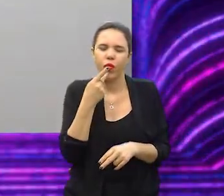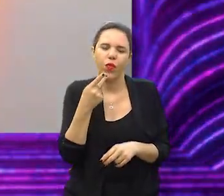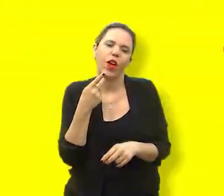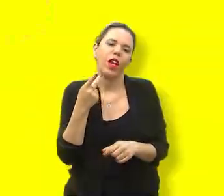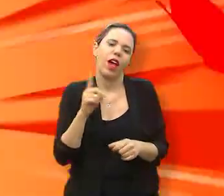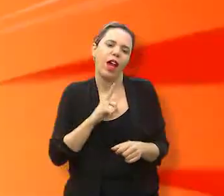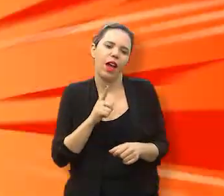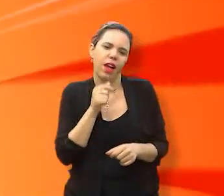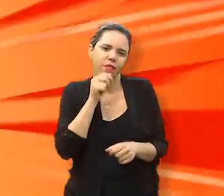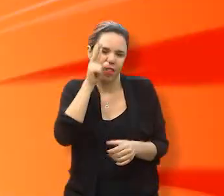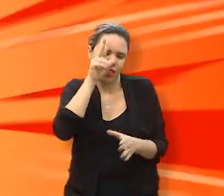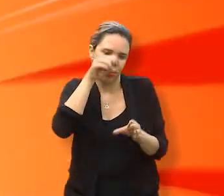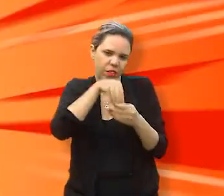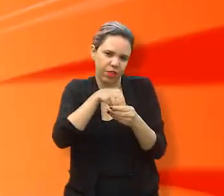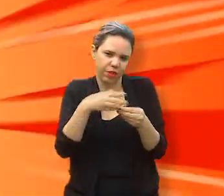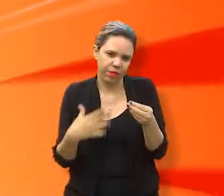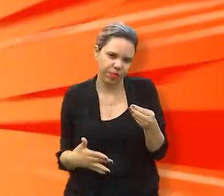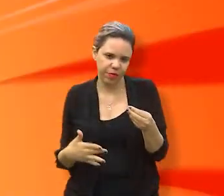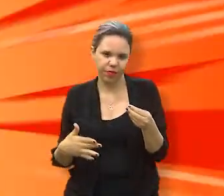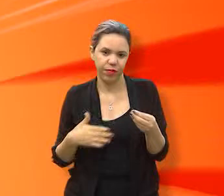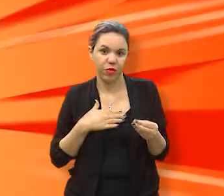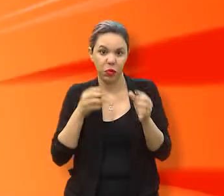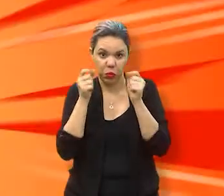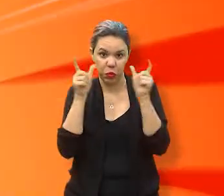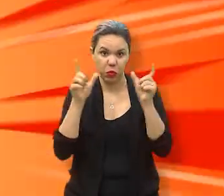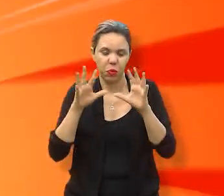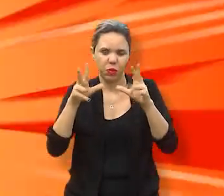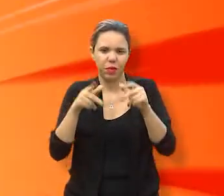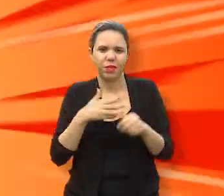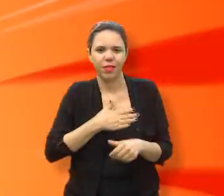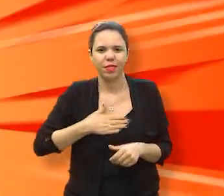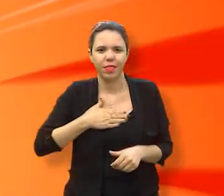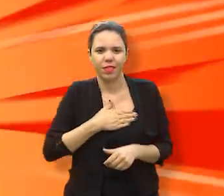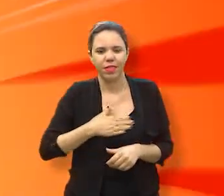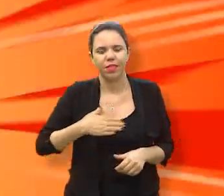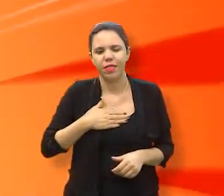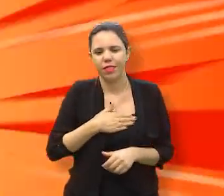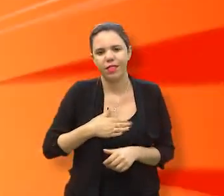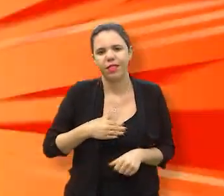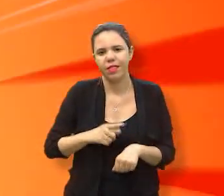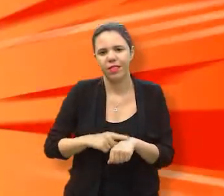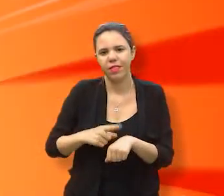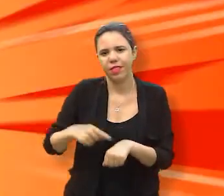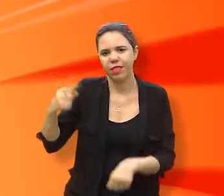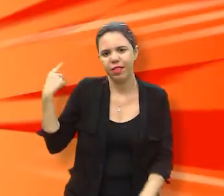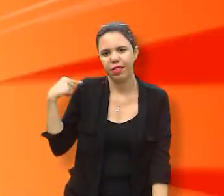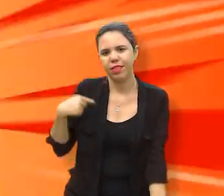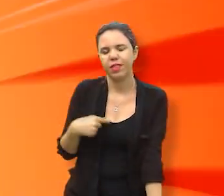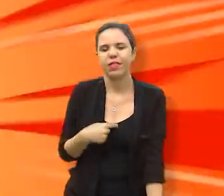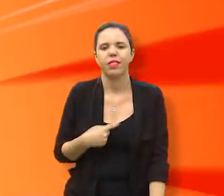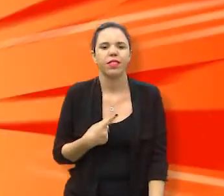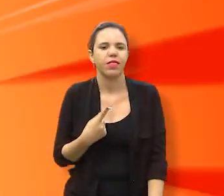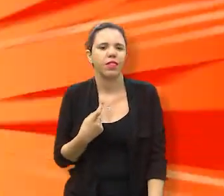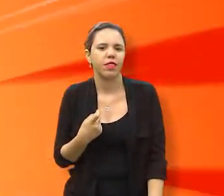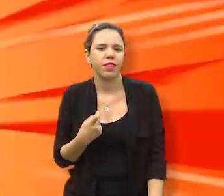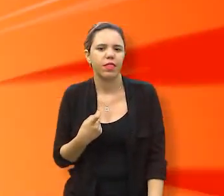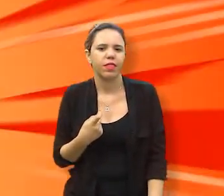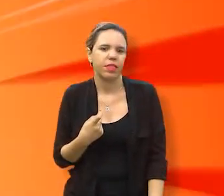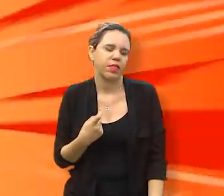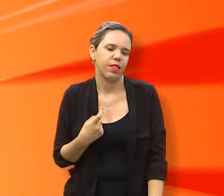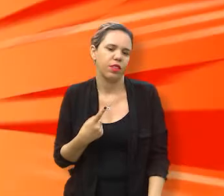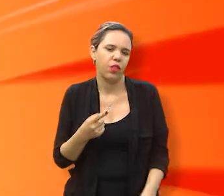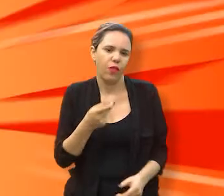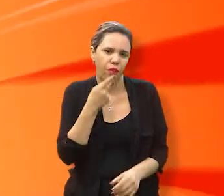spoiler, mas que surpreendeu todo mundo nesse momento. A única ressalva que eu